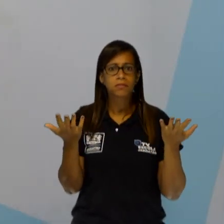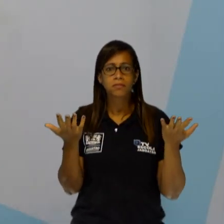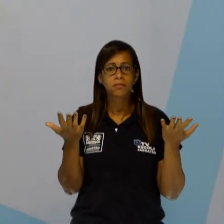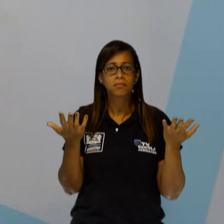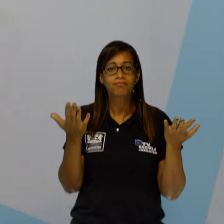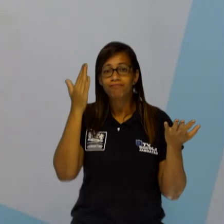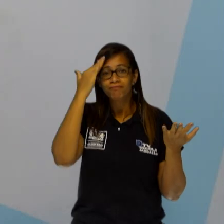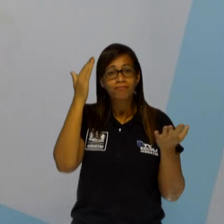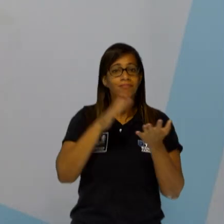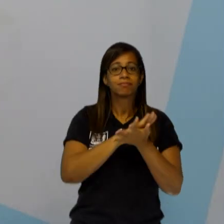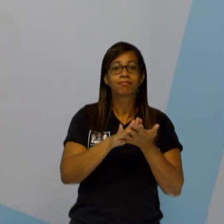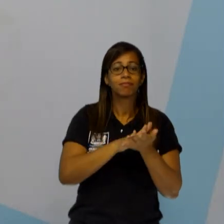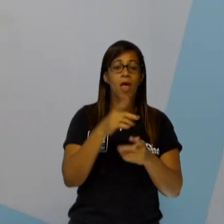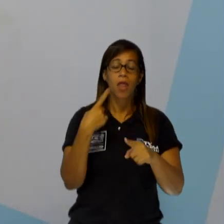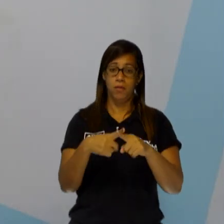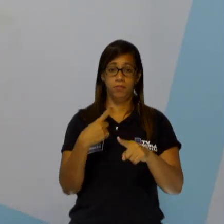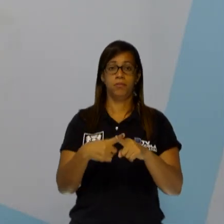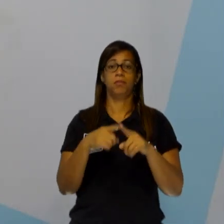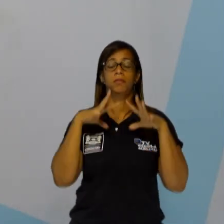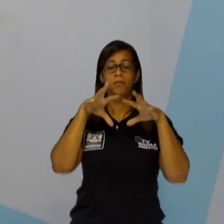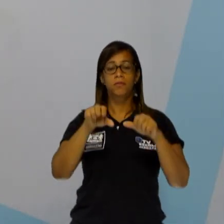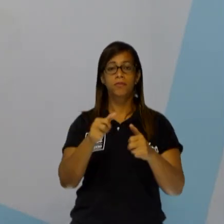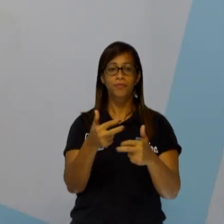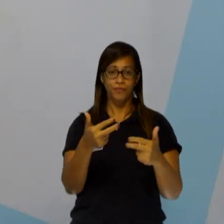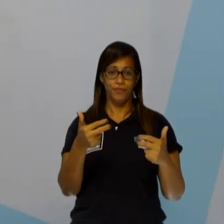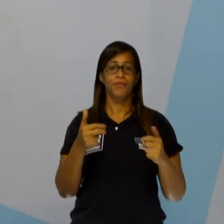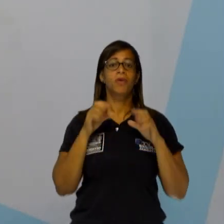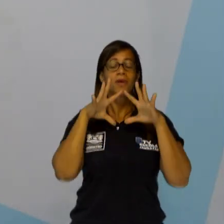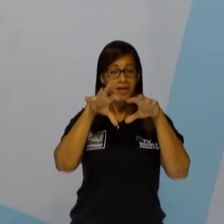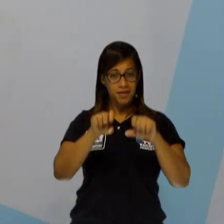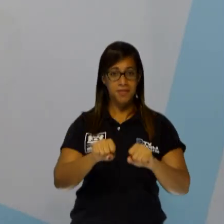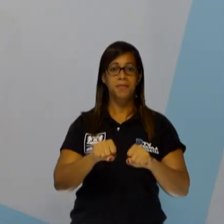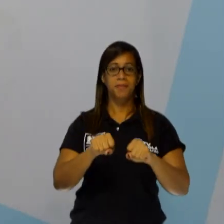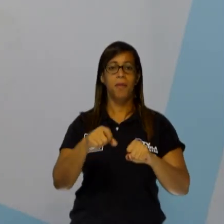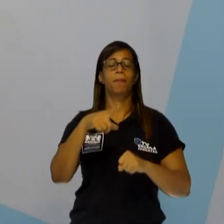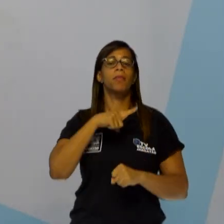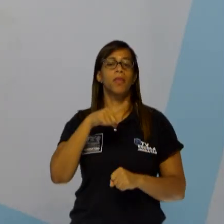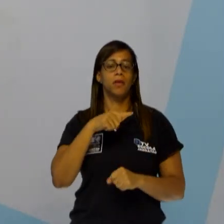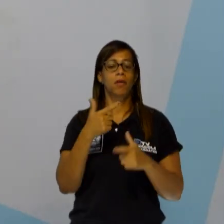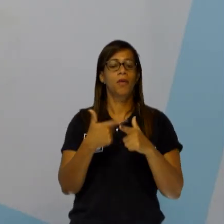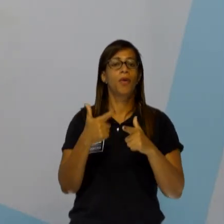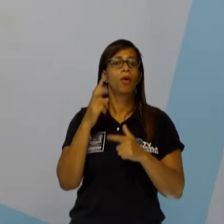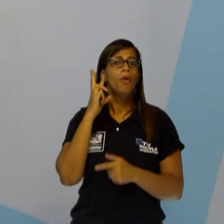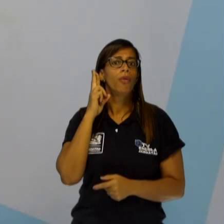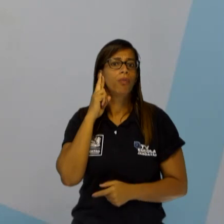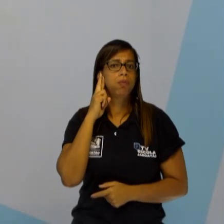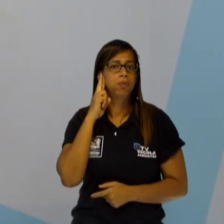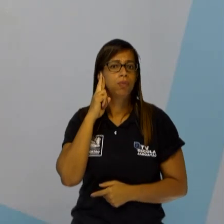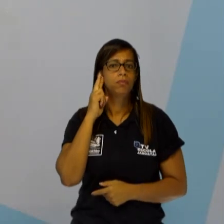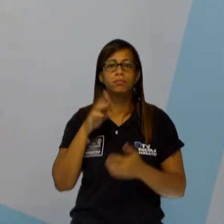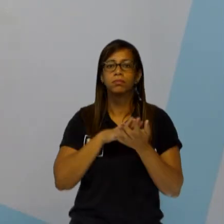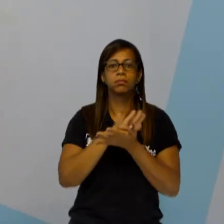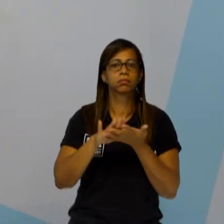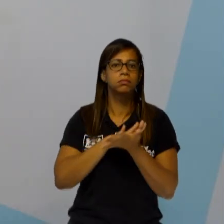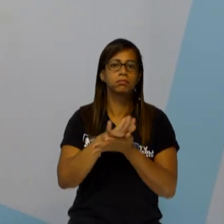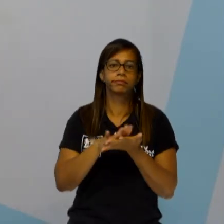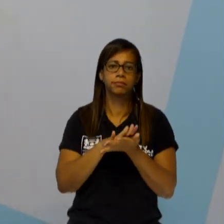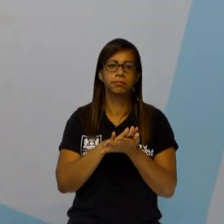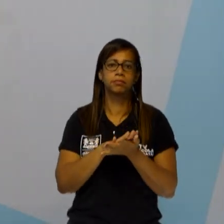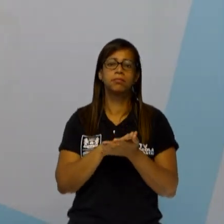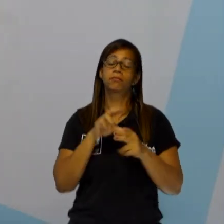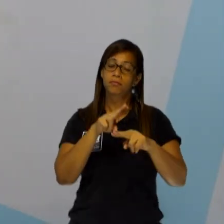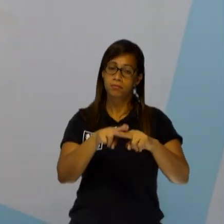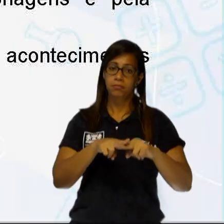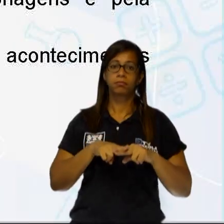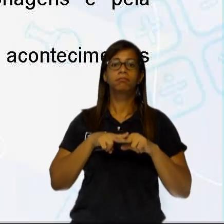tinha problemas de audição, por isso que ele não ouviu a música e acabou devorando o flautista. Ele não foi hipnotizado pela arte do flautista. Bom,